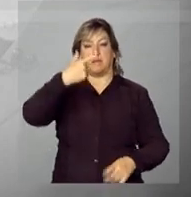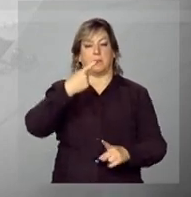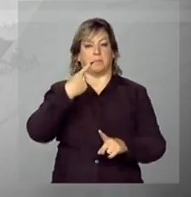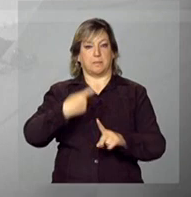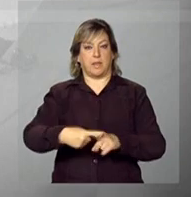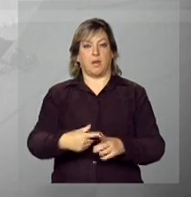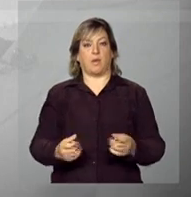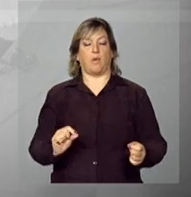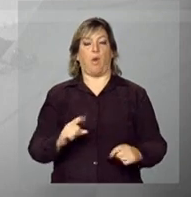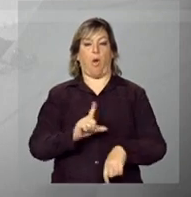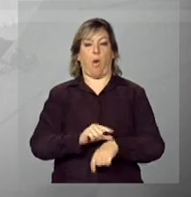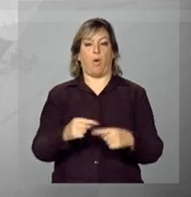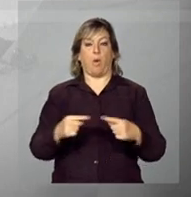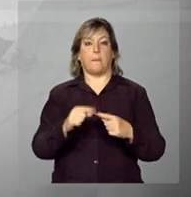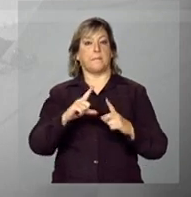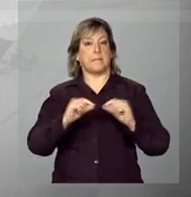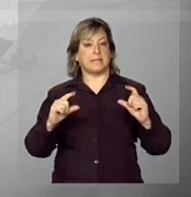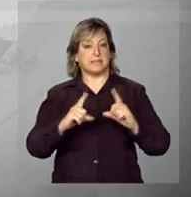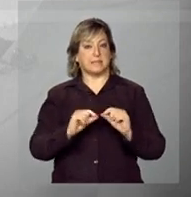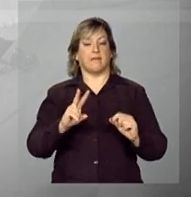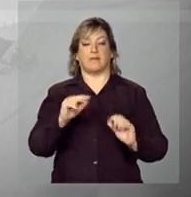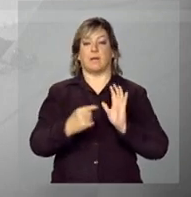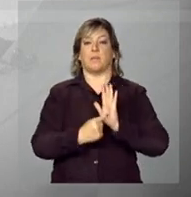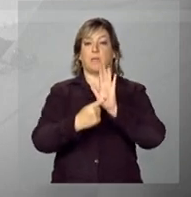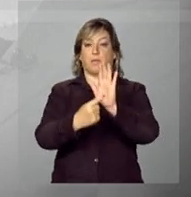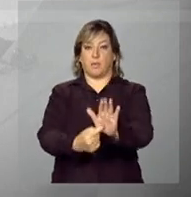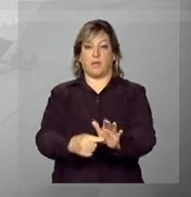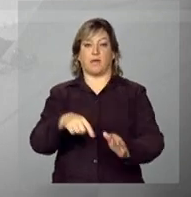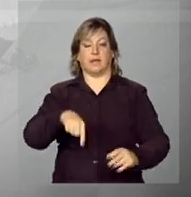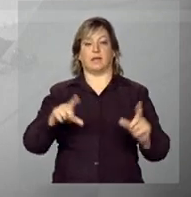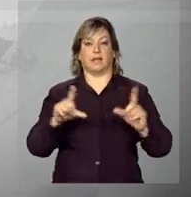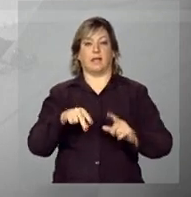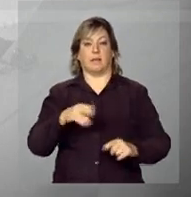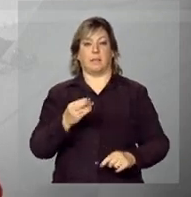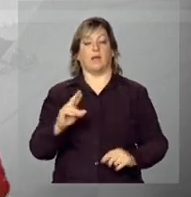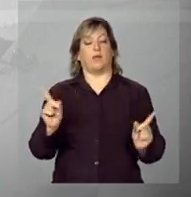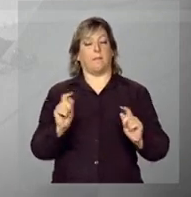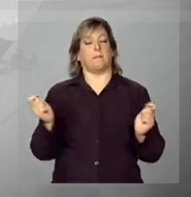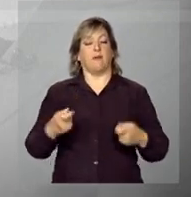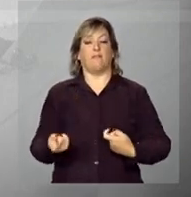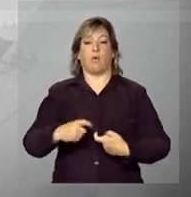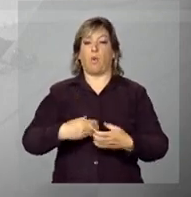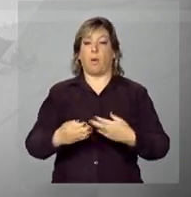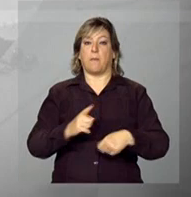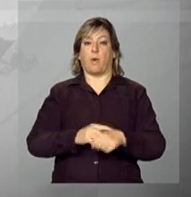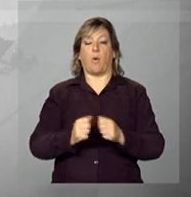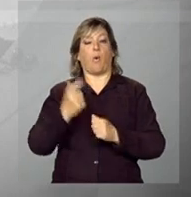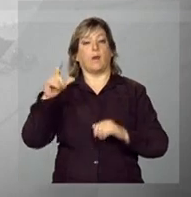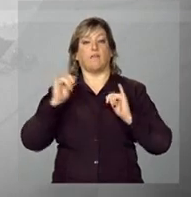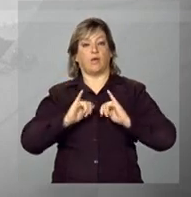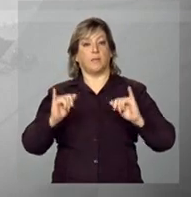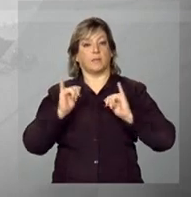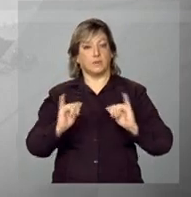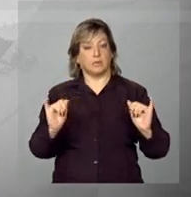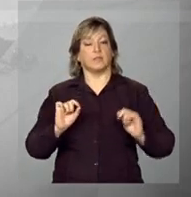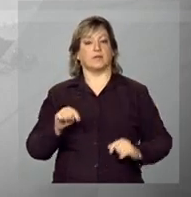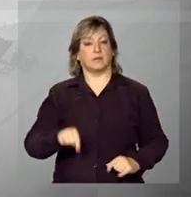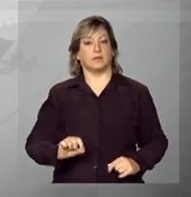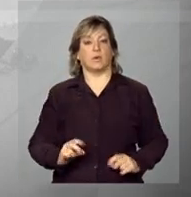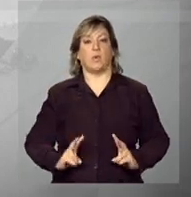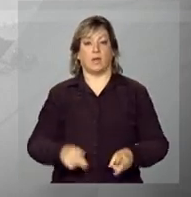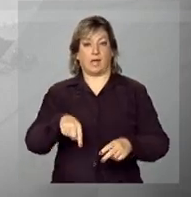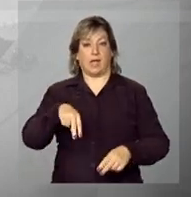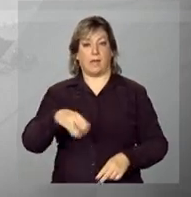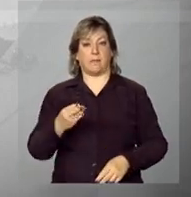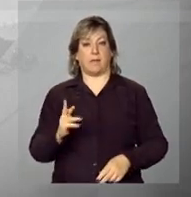meia horário de Brasília e será transmitida pela TV NBR nós podemos voltar a qualquer momento com outras informações